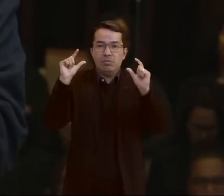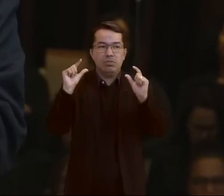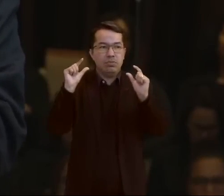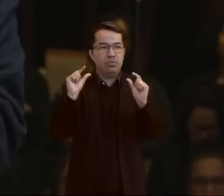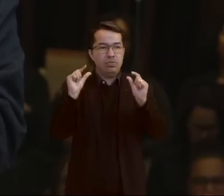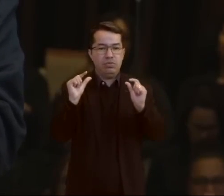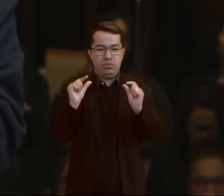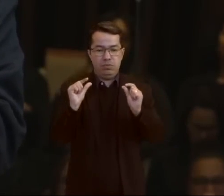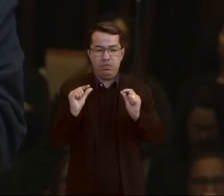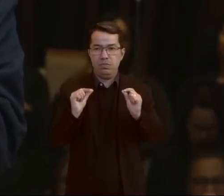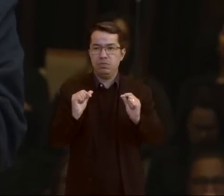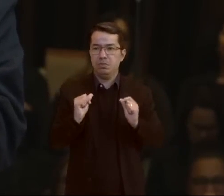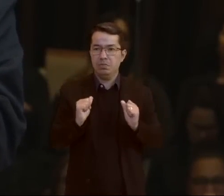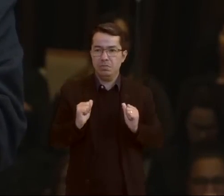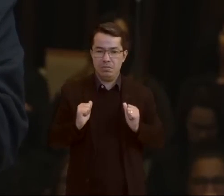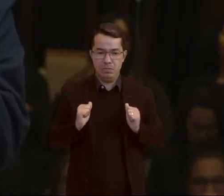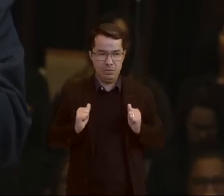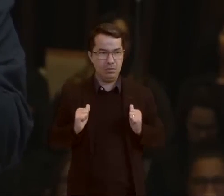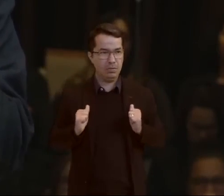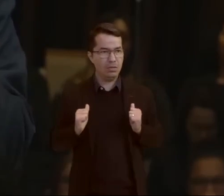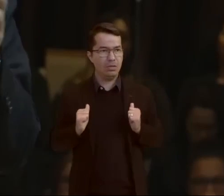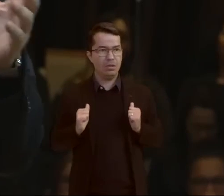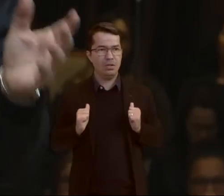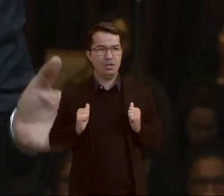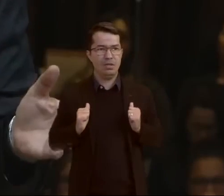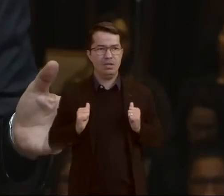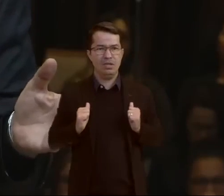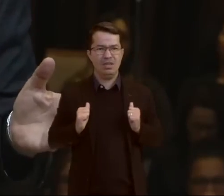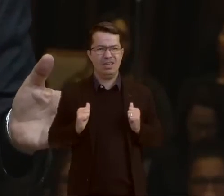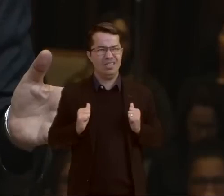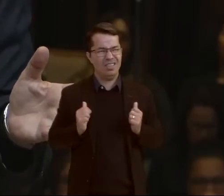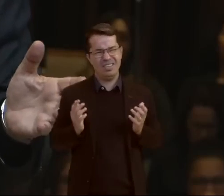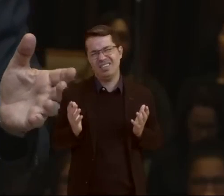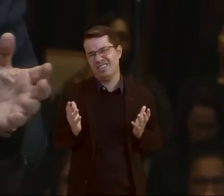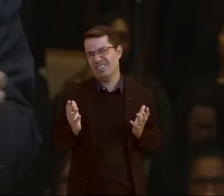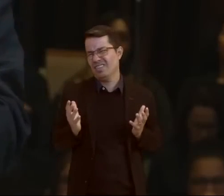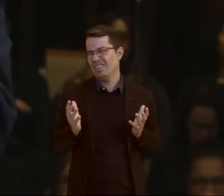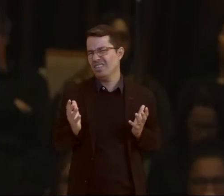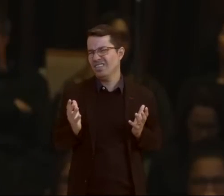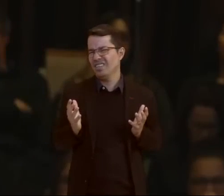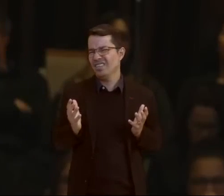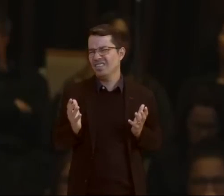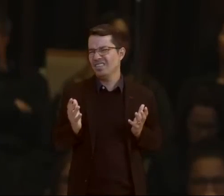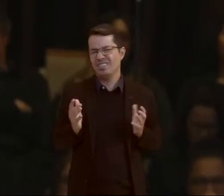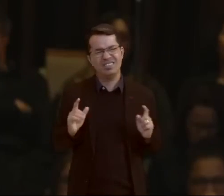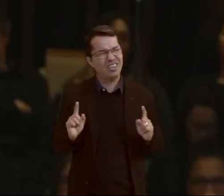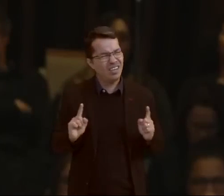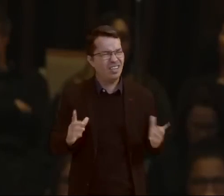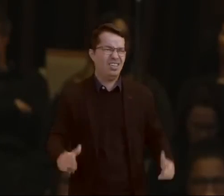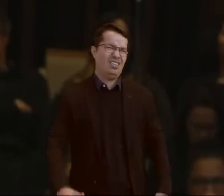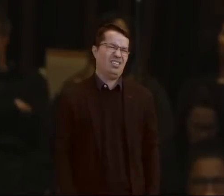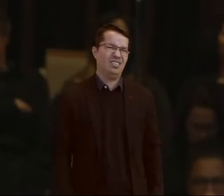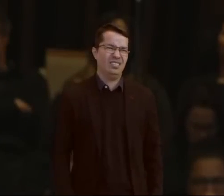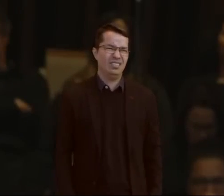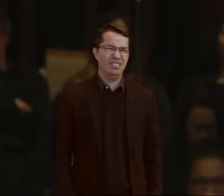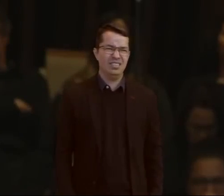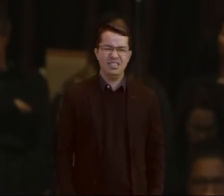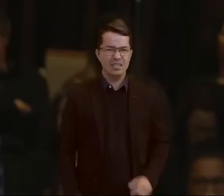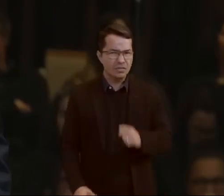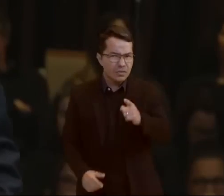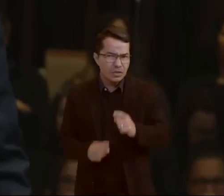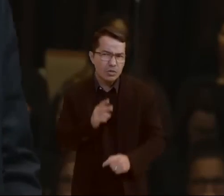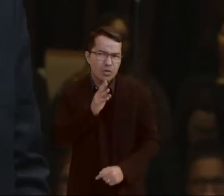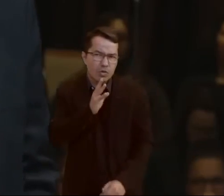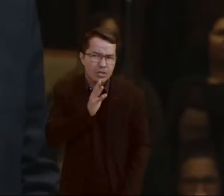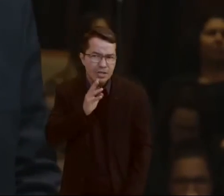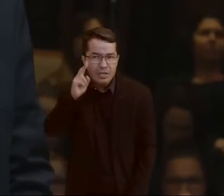esperando um milagre para uma coisa que não precisa de um milagre. Tem uma velha historinha que você já deve ter ouvido,